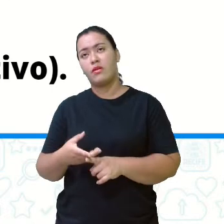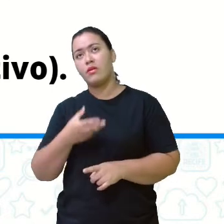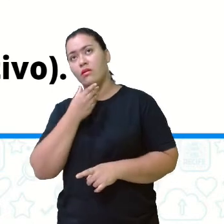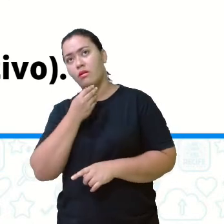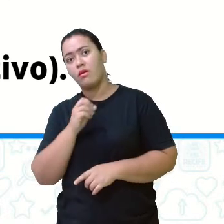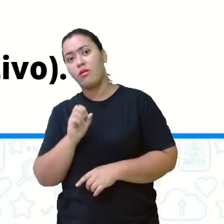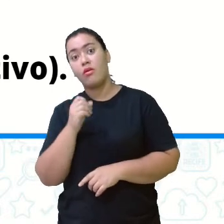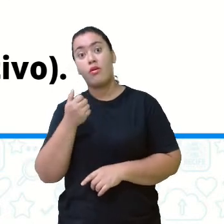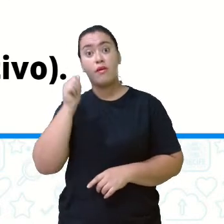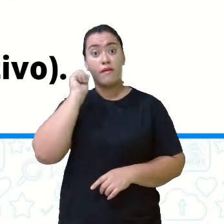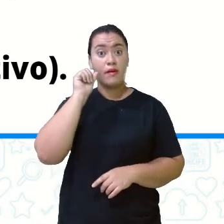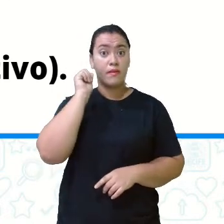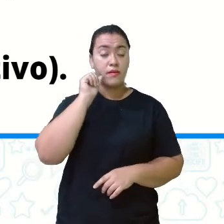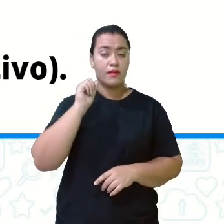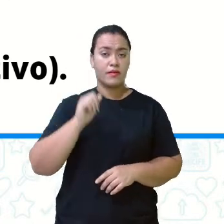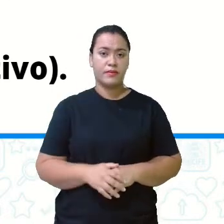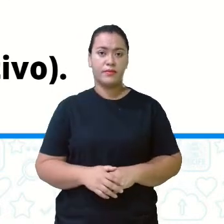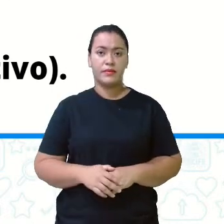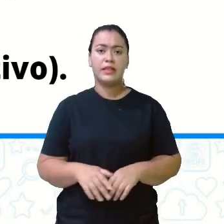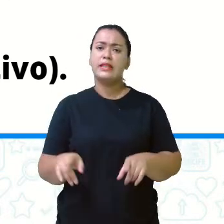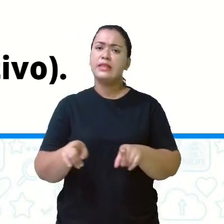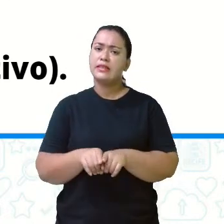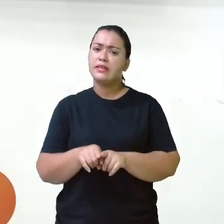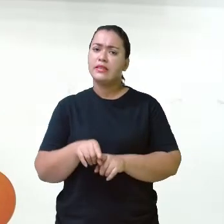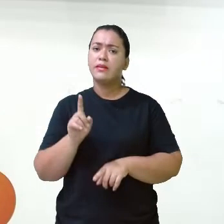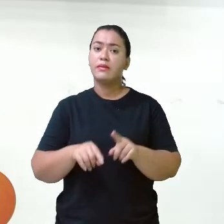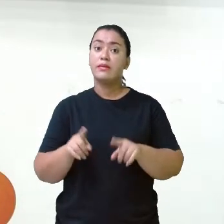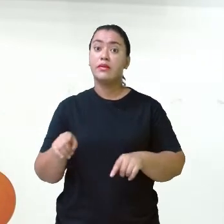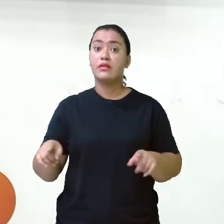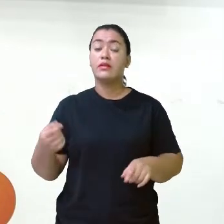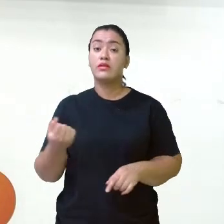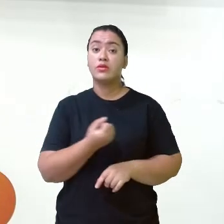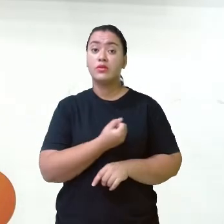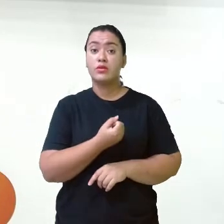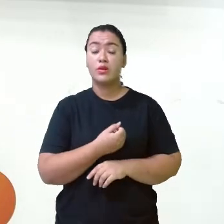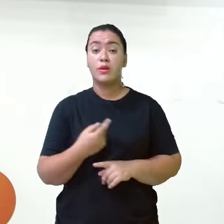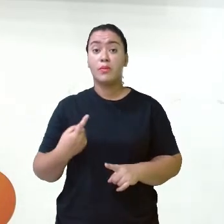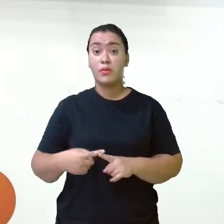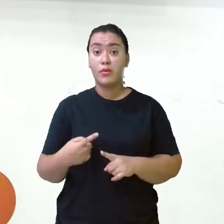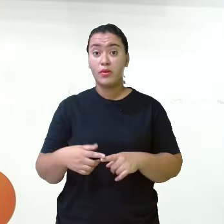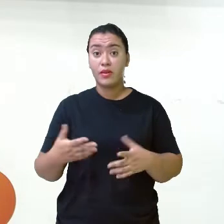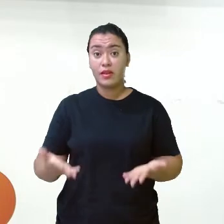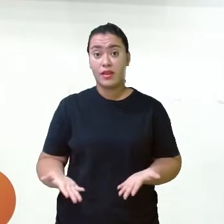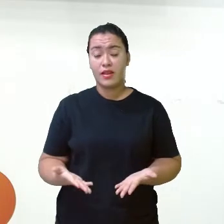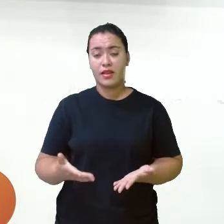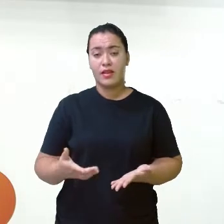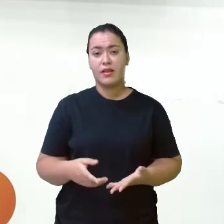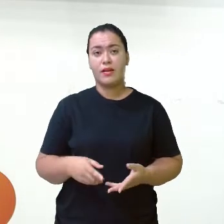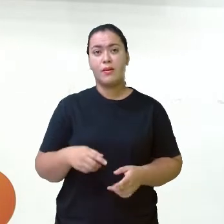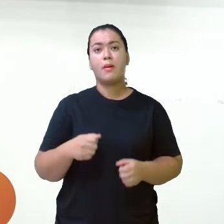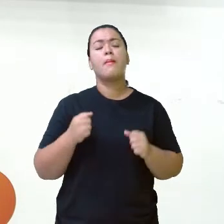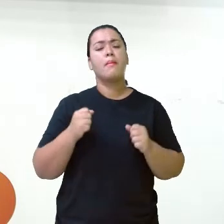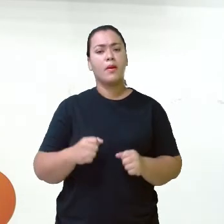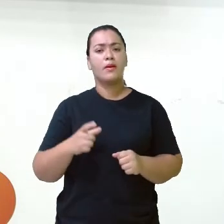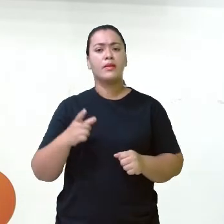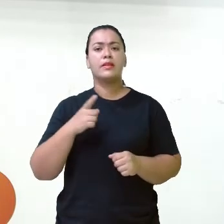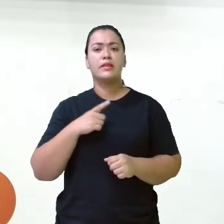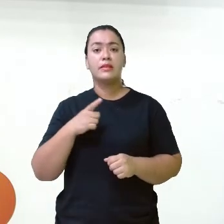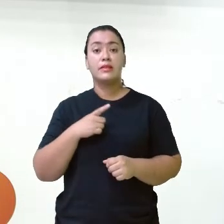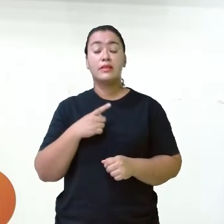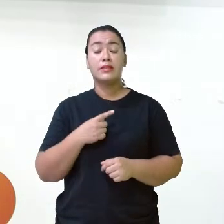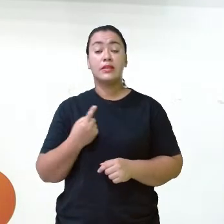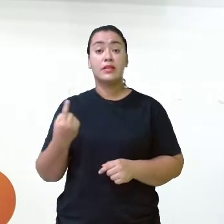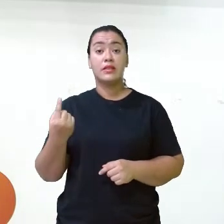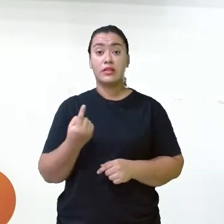ou feminino. E eles também variam em número, porque podem ser singular